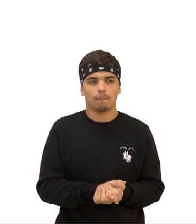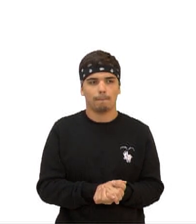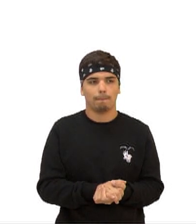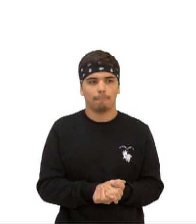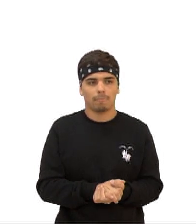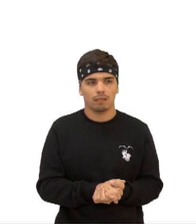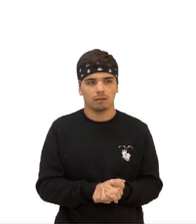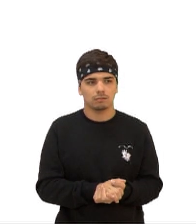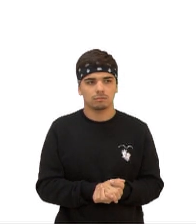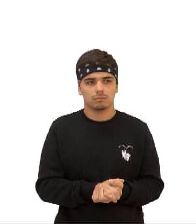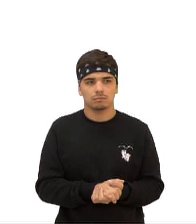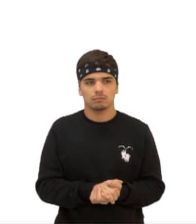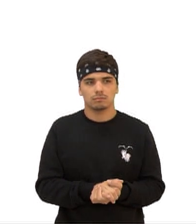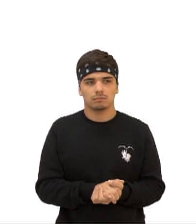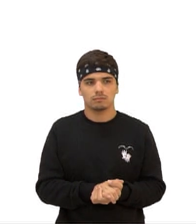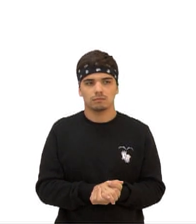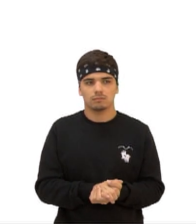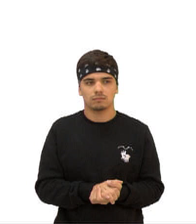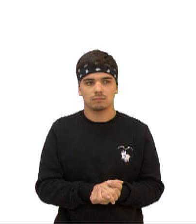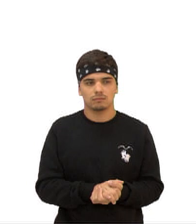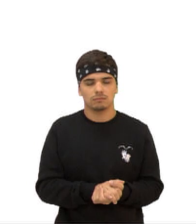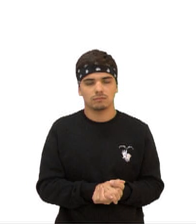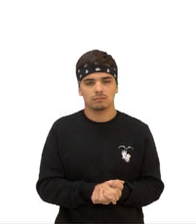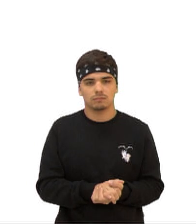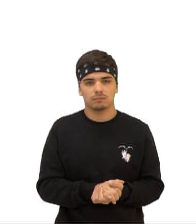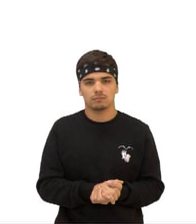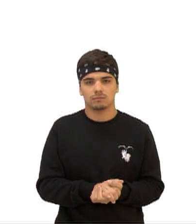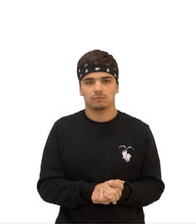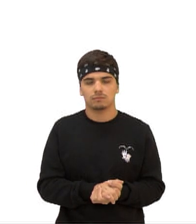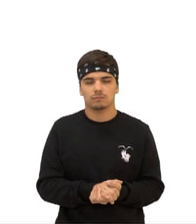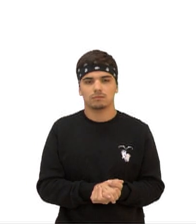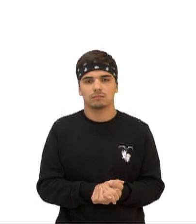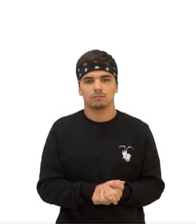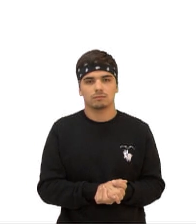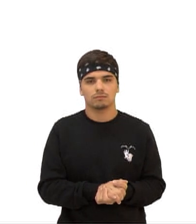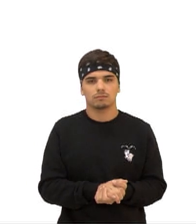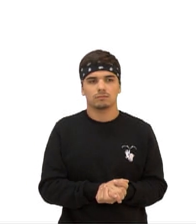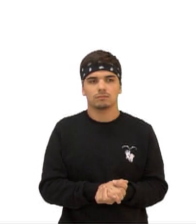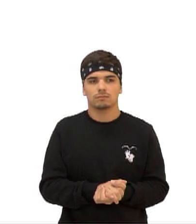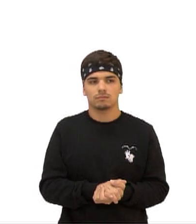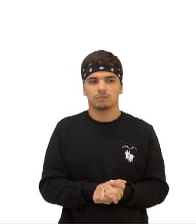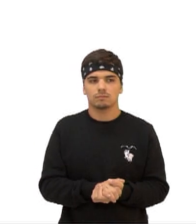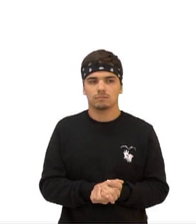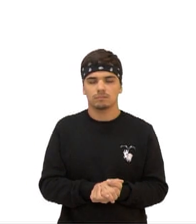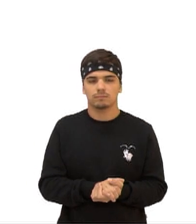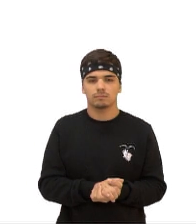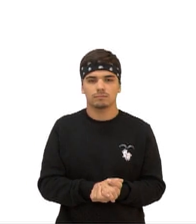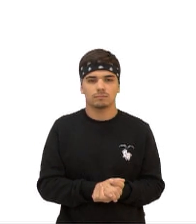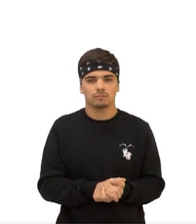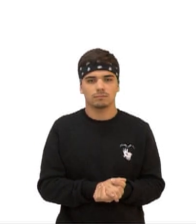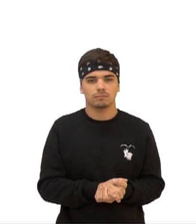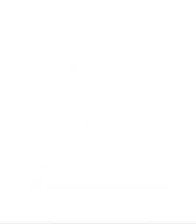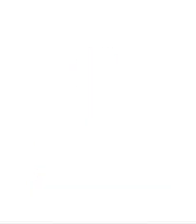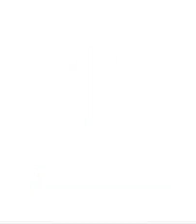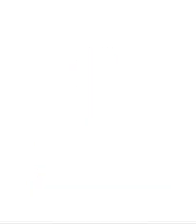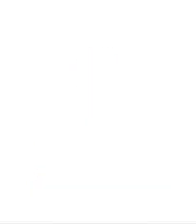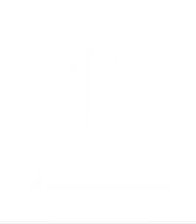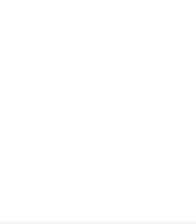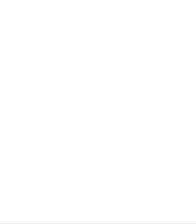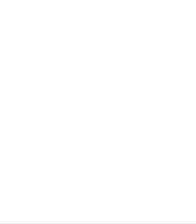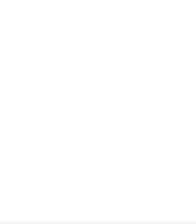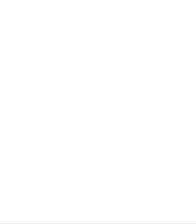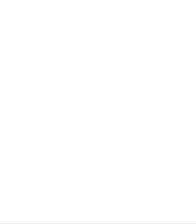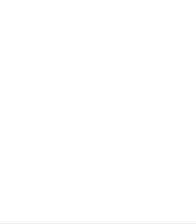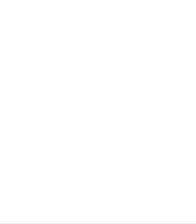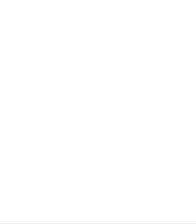World Without Wings Sheila rádio Face Love each Side and discrimination Chic and drawing and Painting with